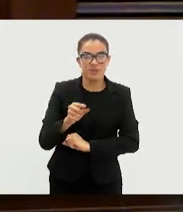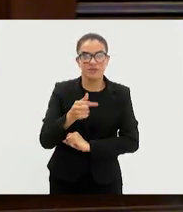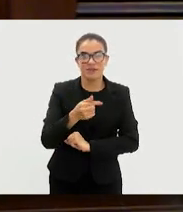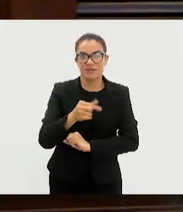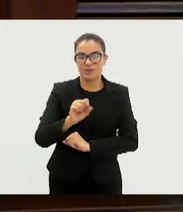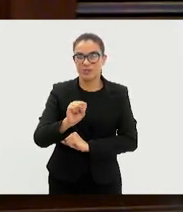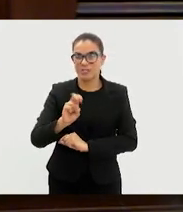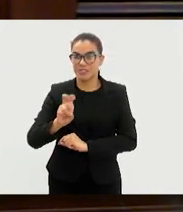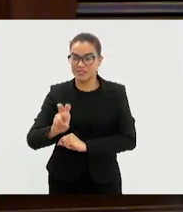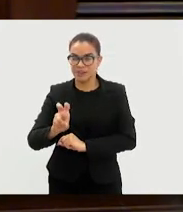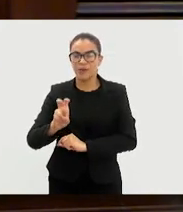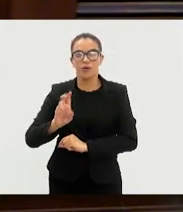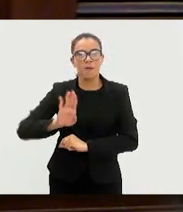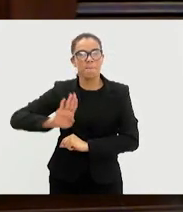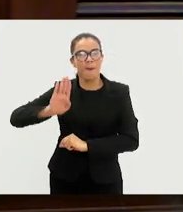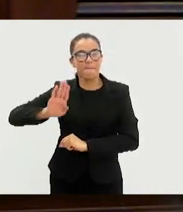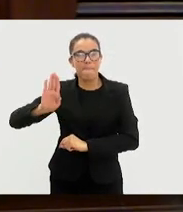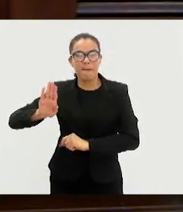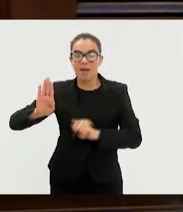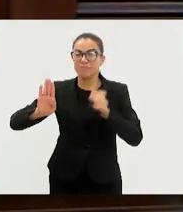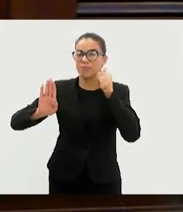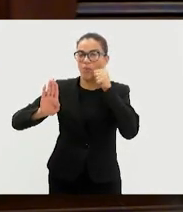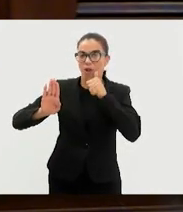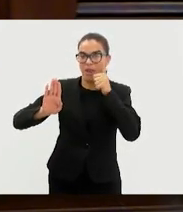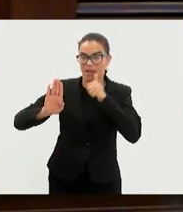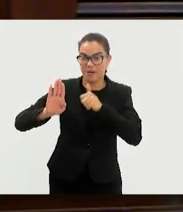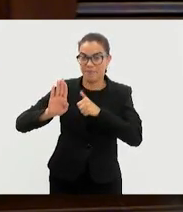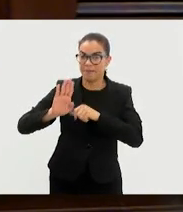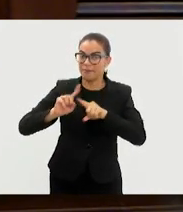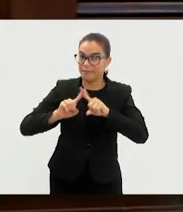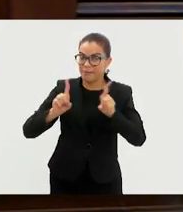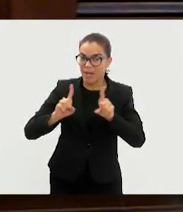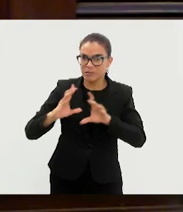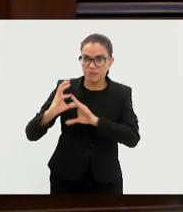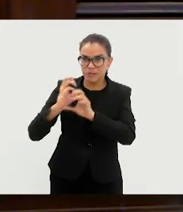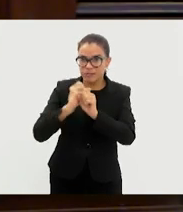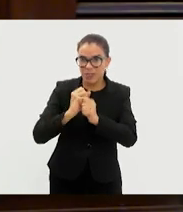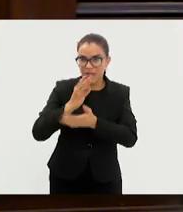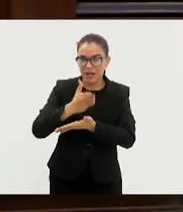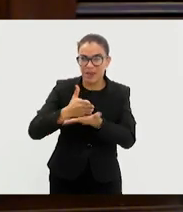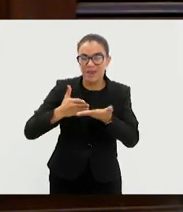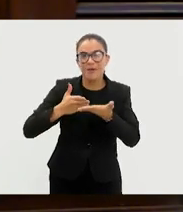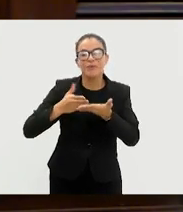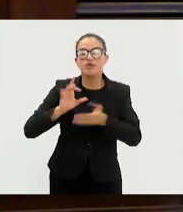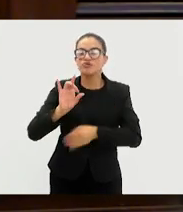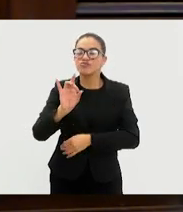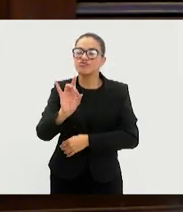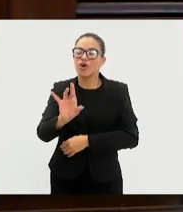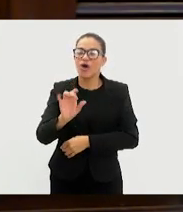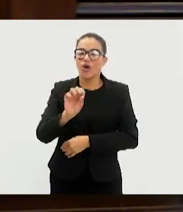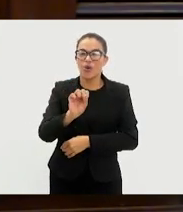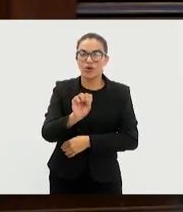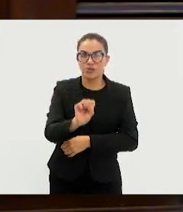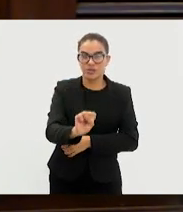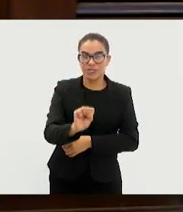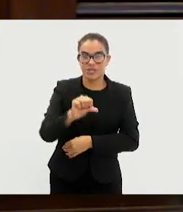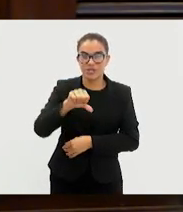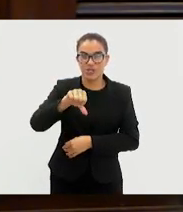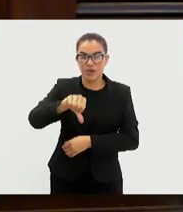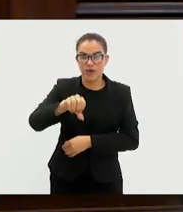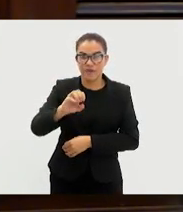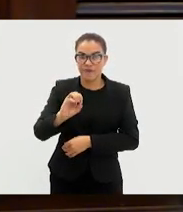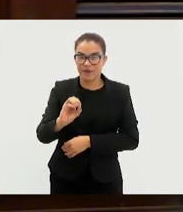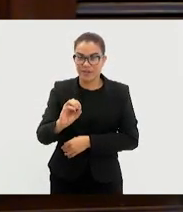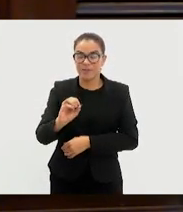2.785 candidaturas femininas, sendo que desse número, apenas 890